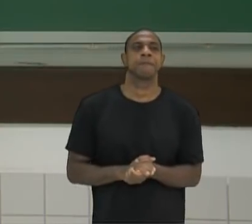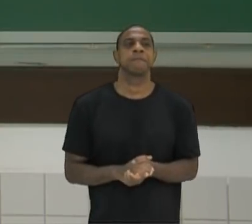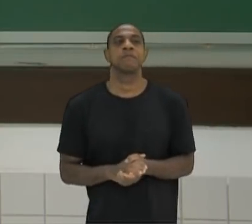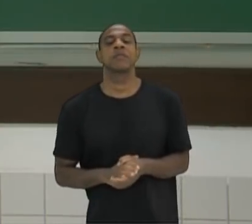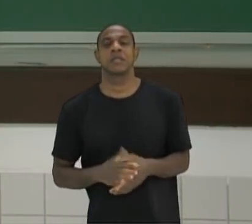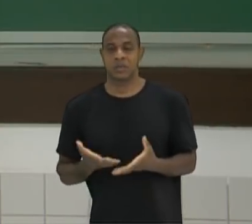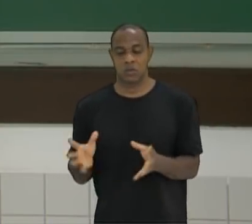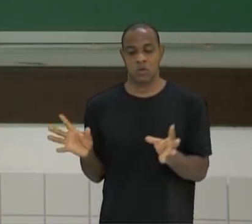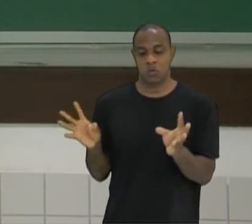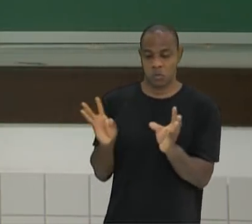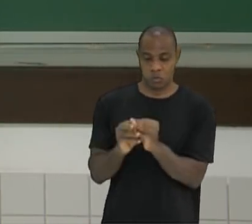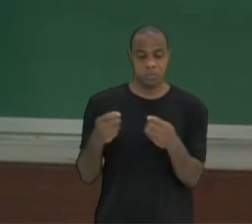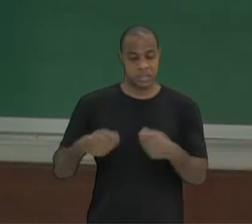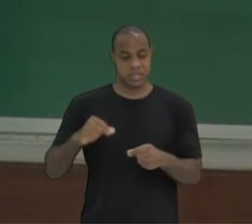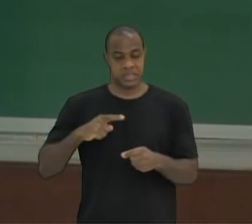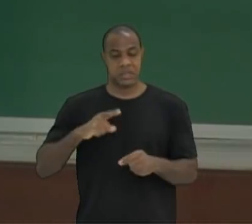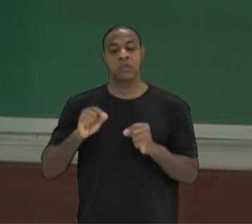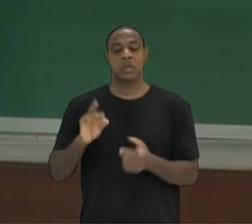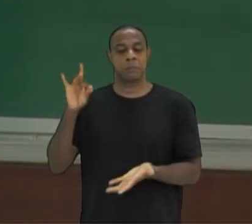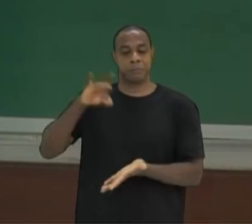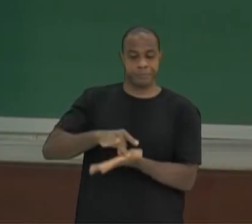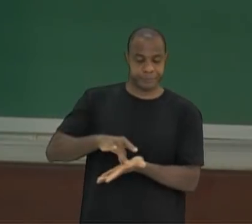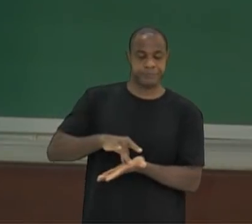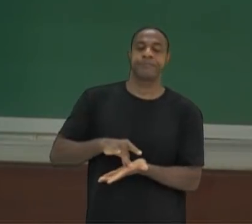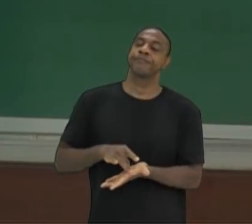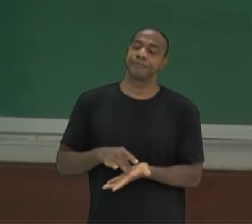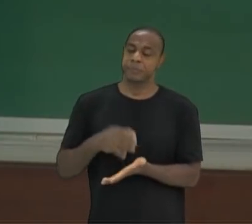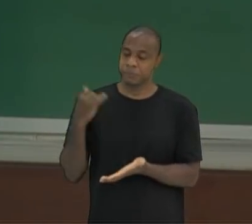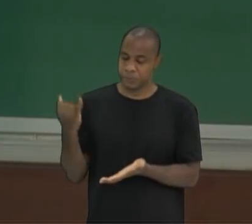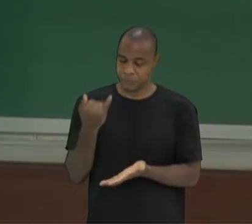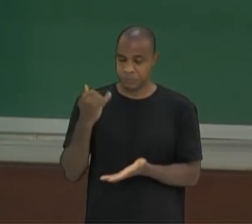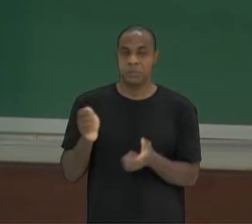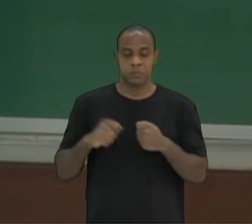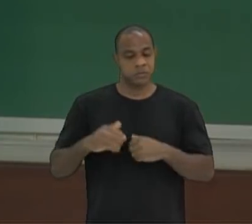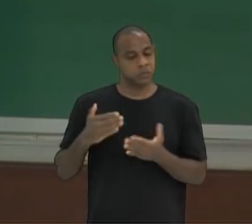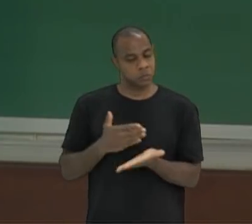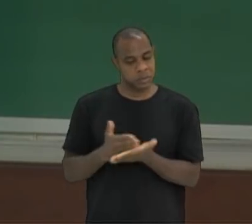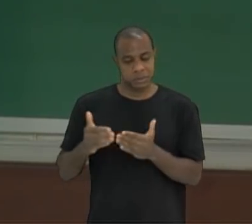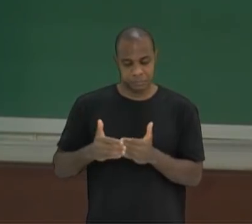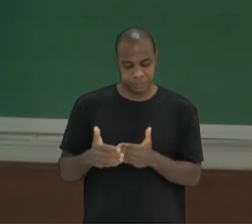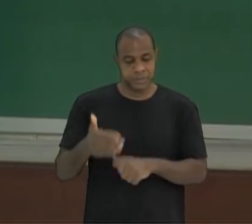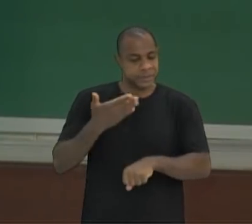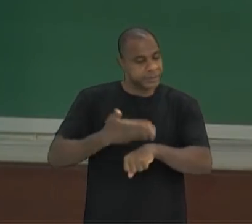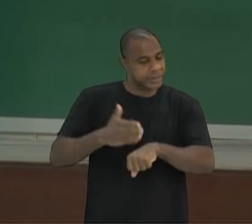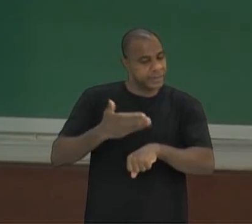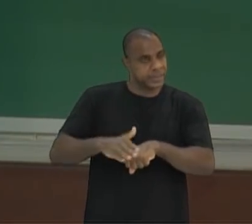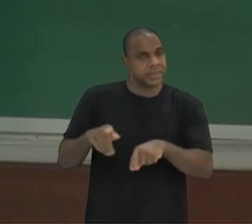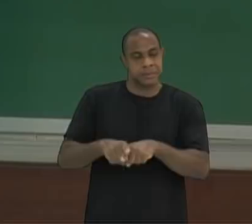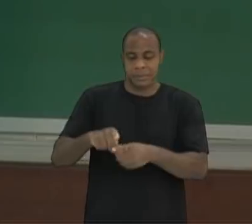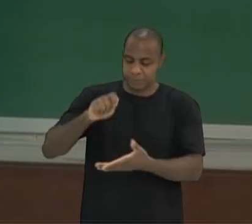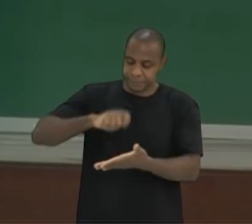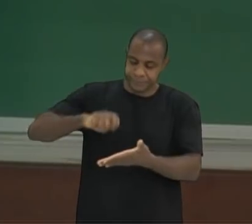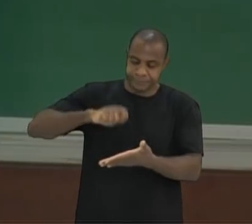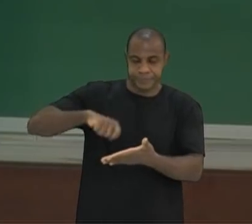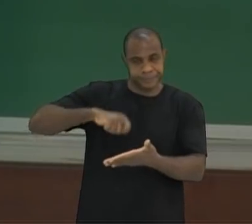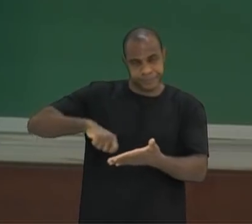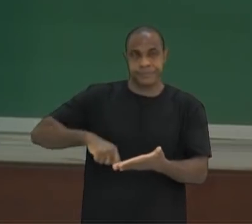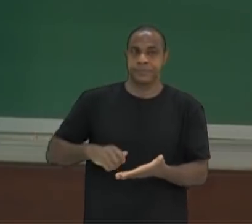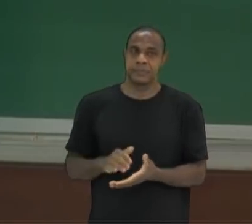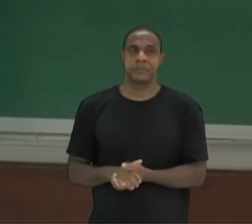ter originalidade. E essa originalidade eu consigo a partir do momento que eu também treino a minha escrita.